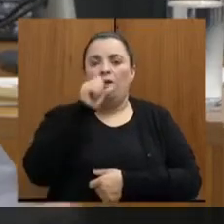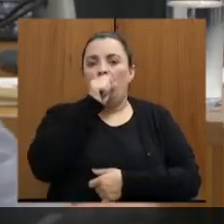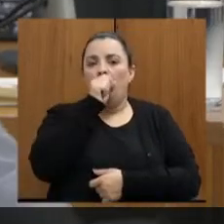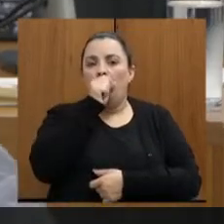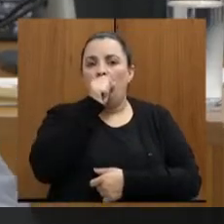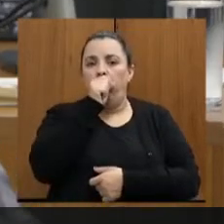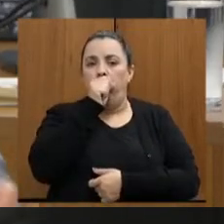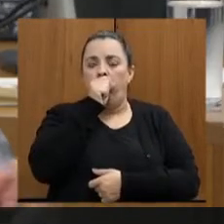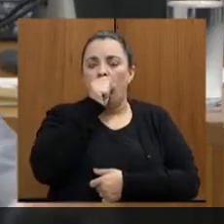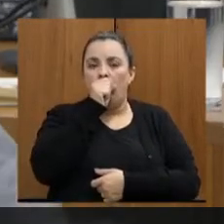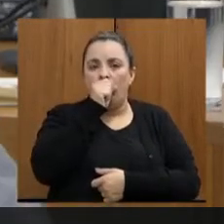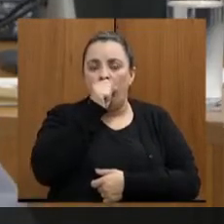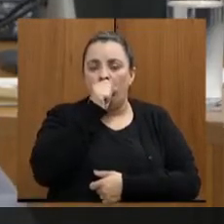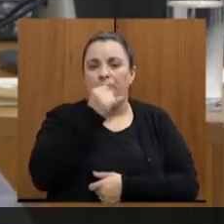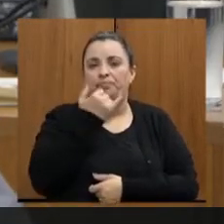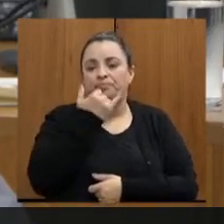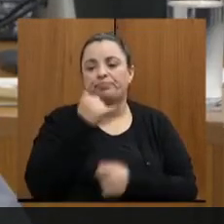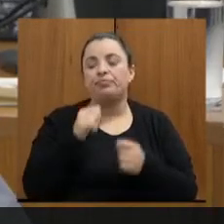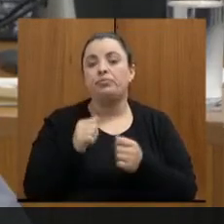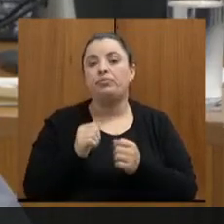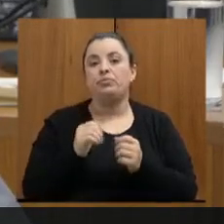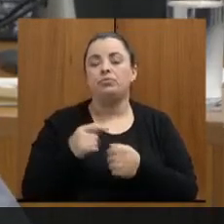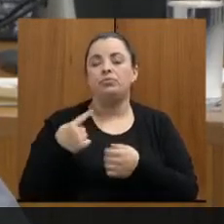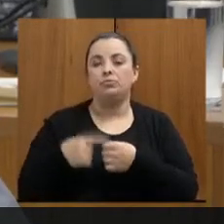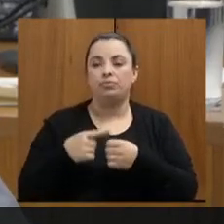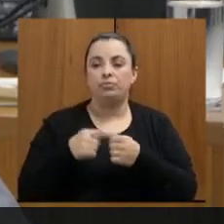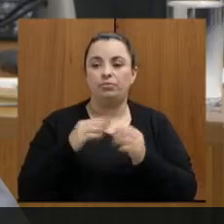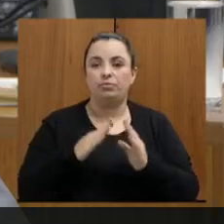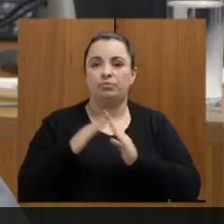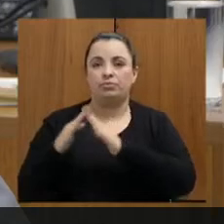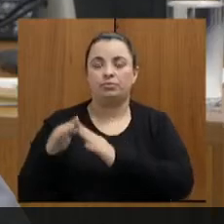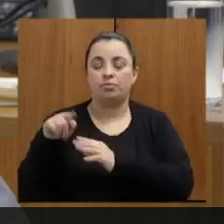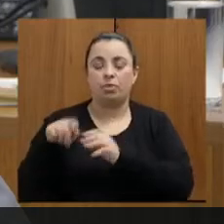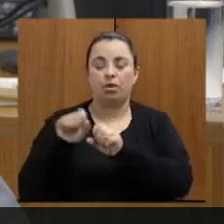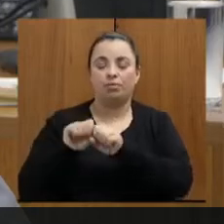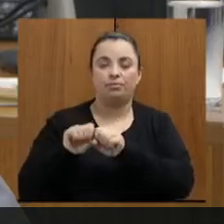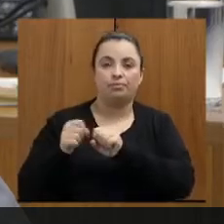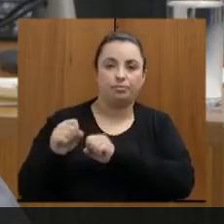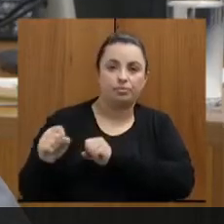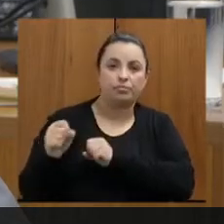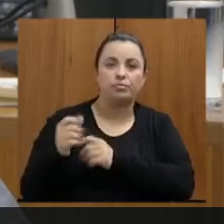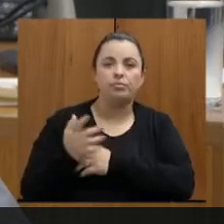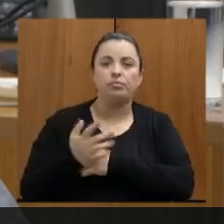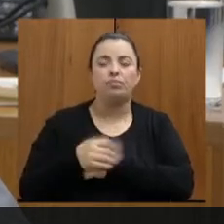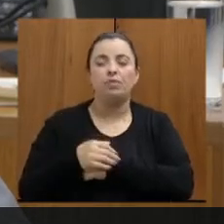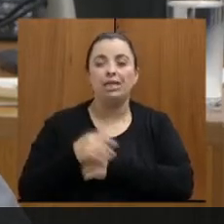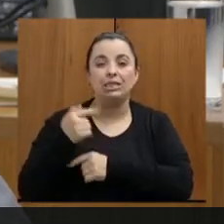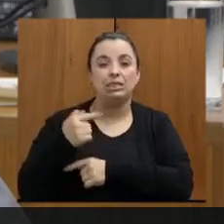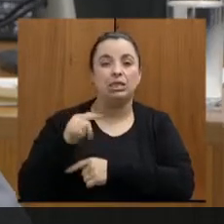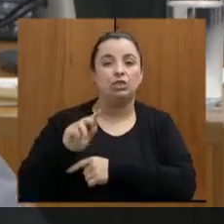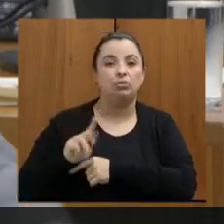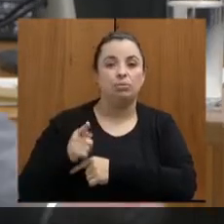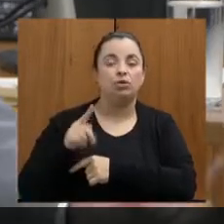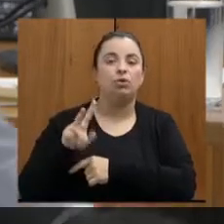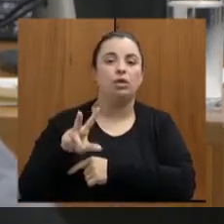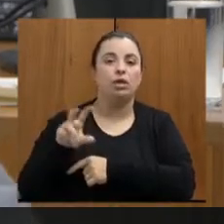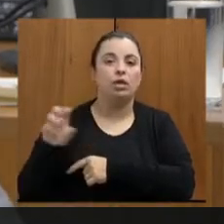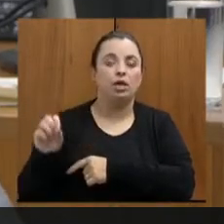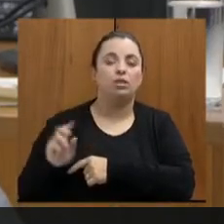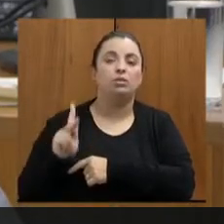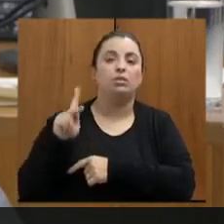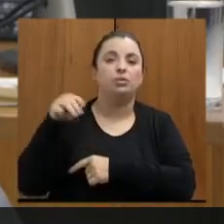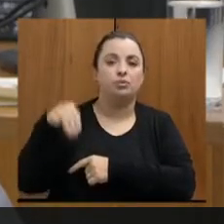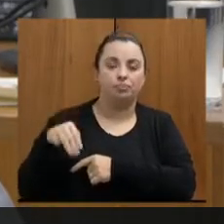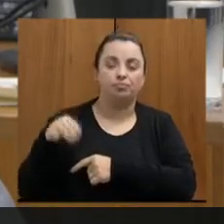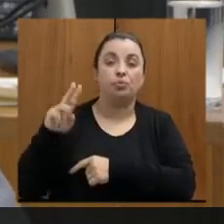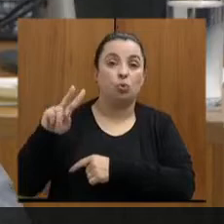extensa Área territorial são mais de 7.500 km quadrado 33 Buritizeiro modo